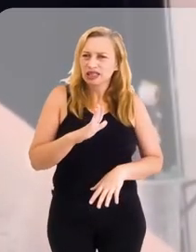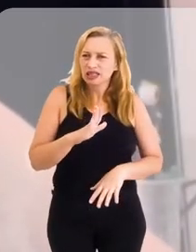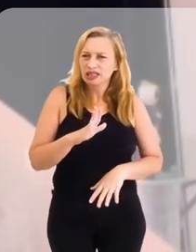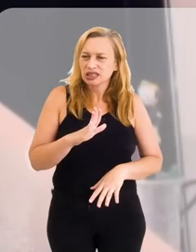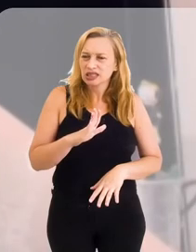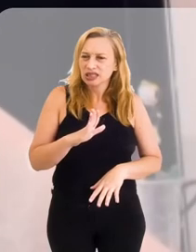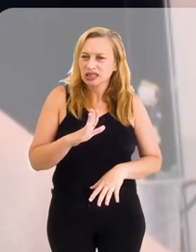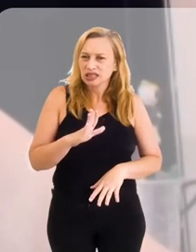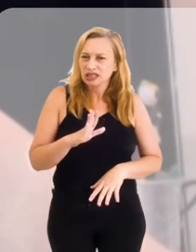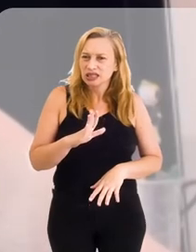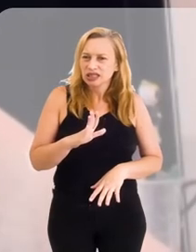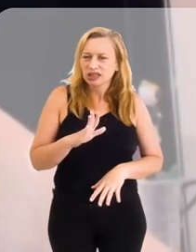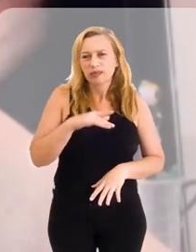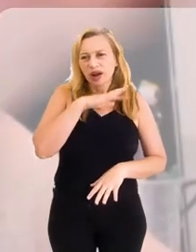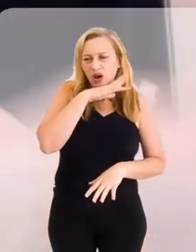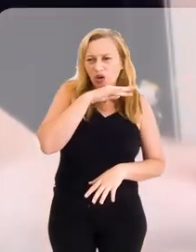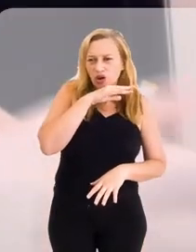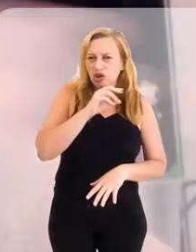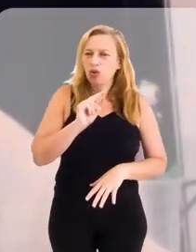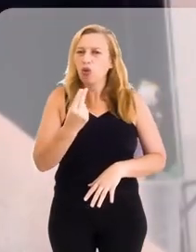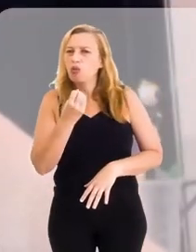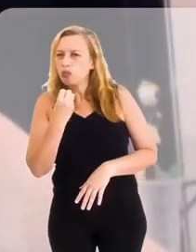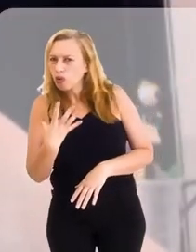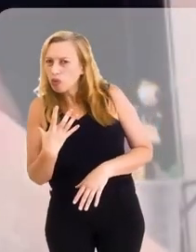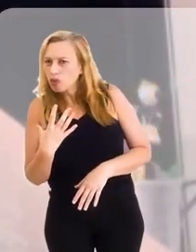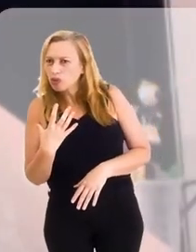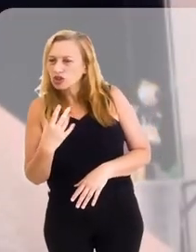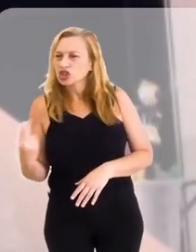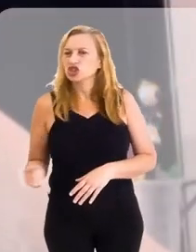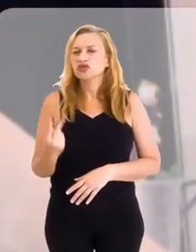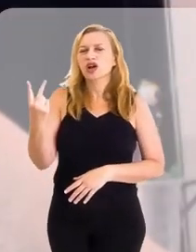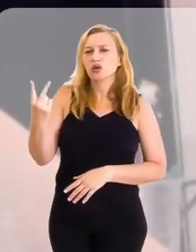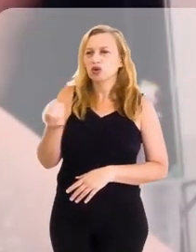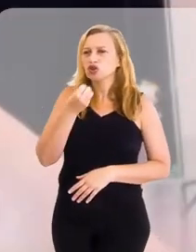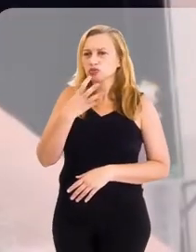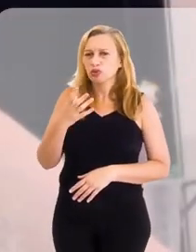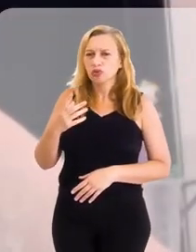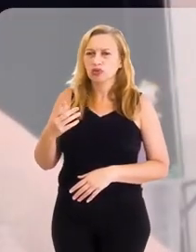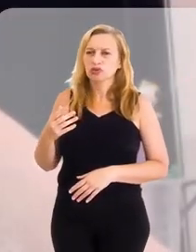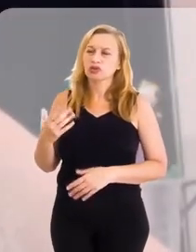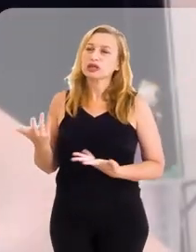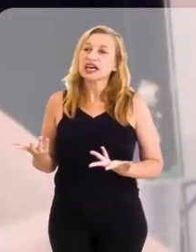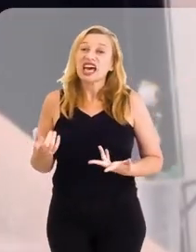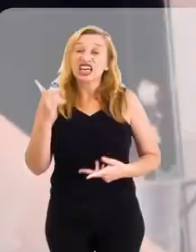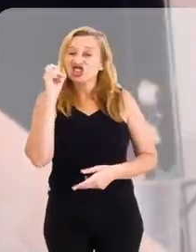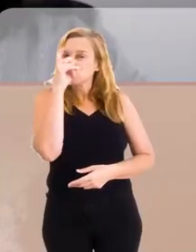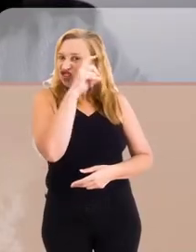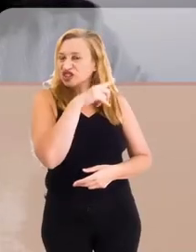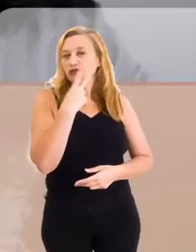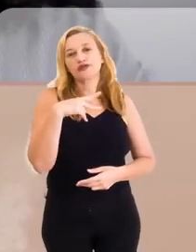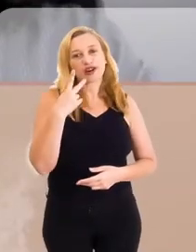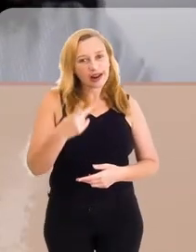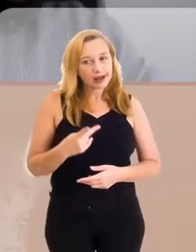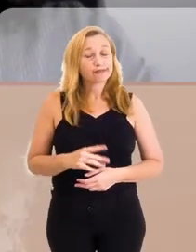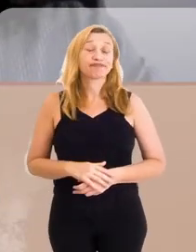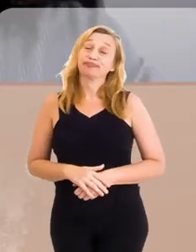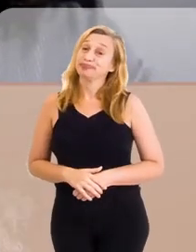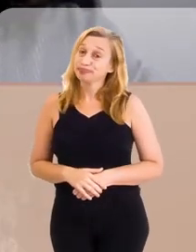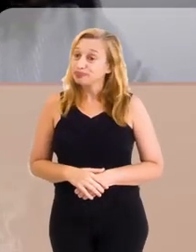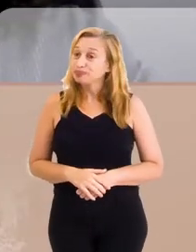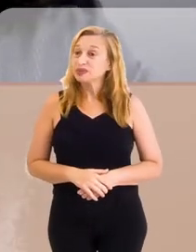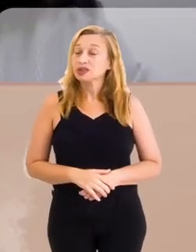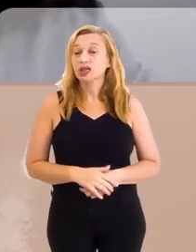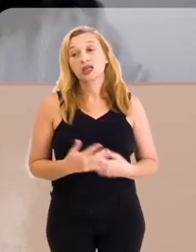para grávida ou está mais para não grávida de propósitos e valores bons e justos? É difícil dizer